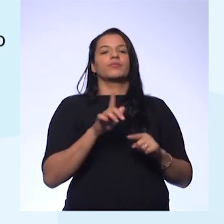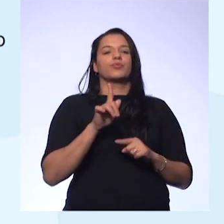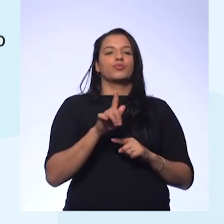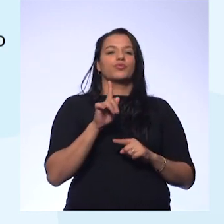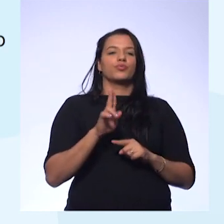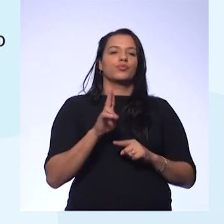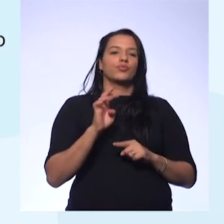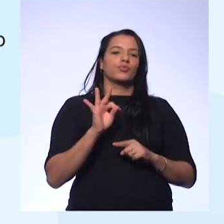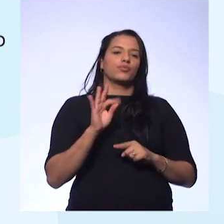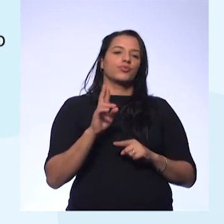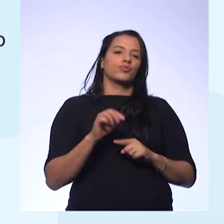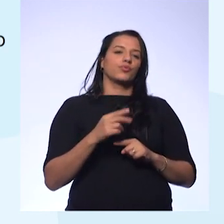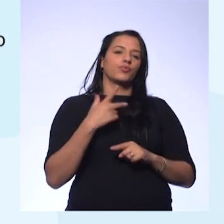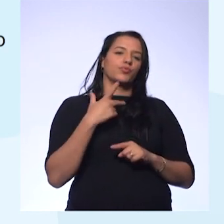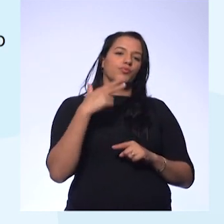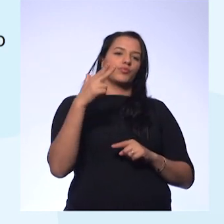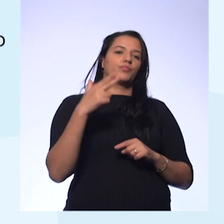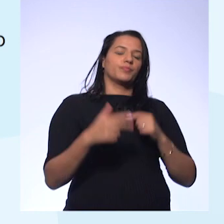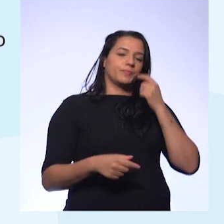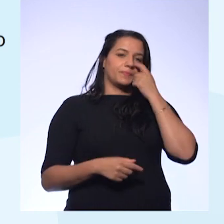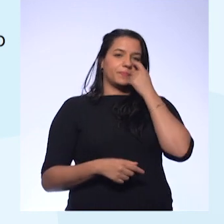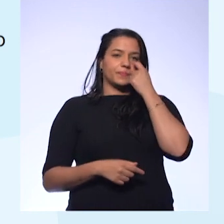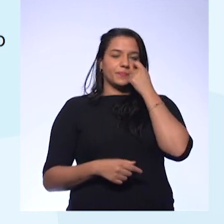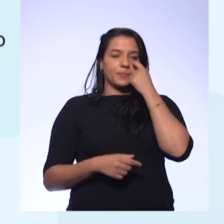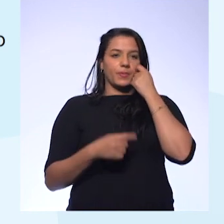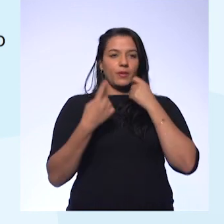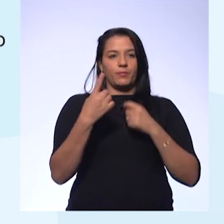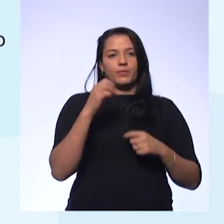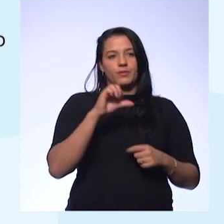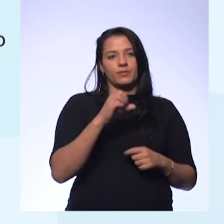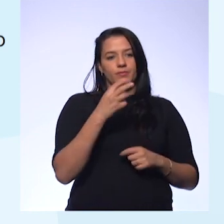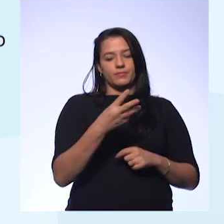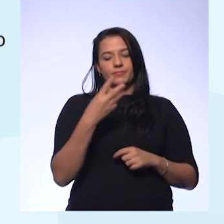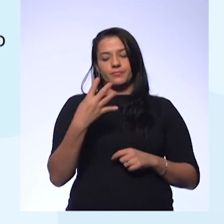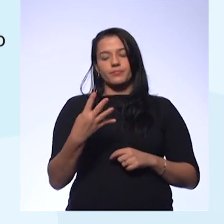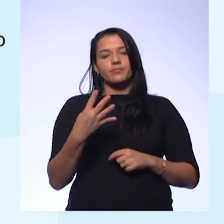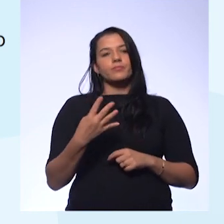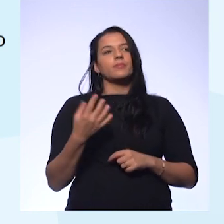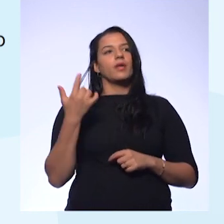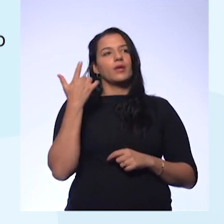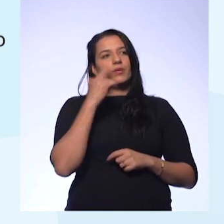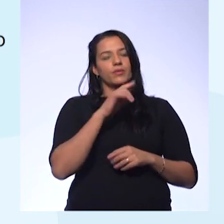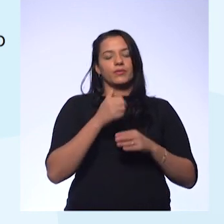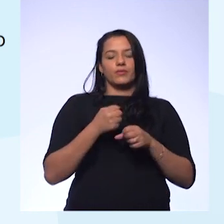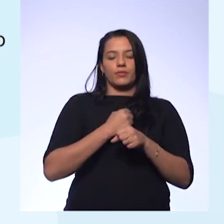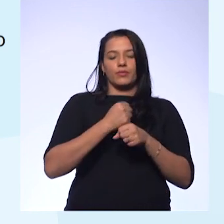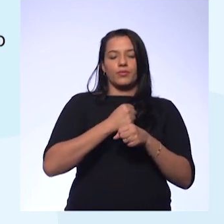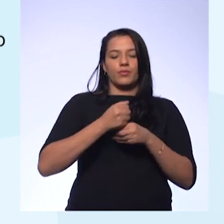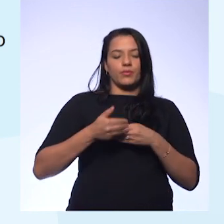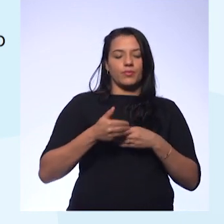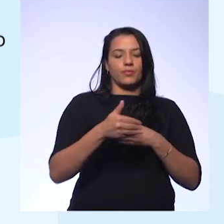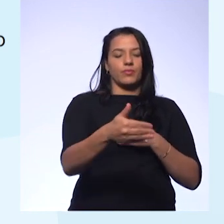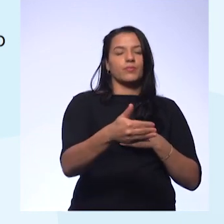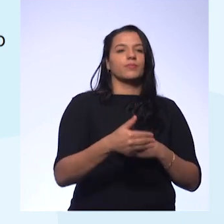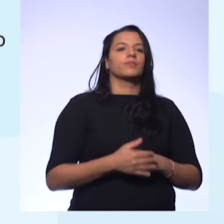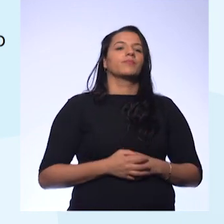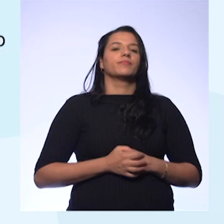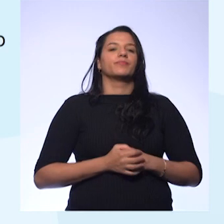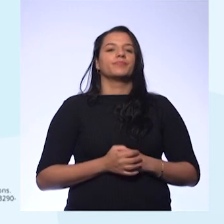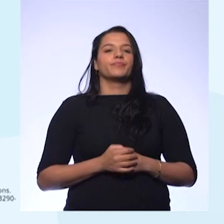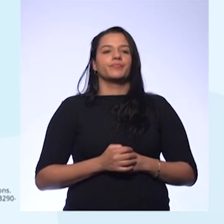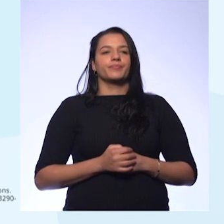se elege de forma indireta, né, em 1934 e garante mais 4 aninhos de presidência para ele.